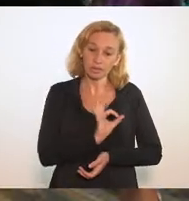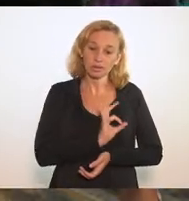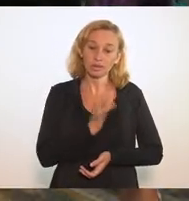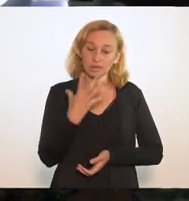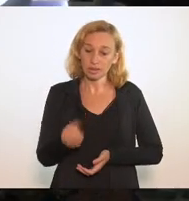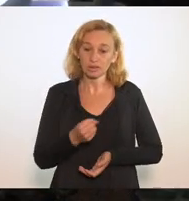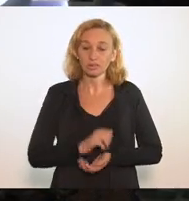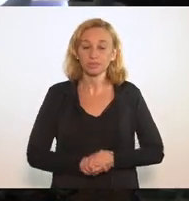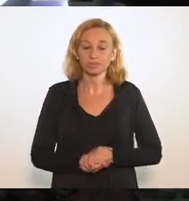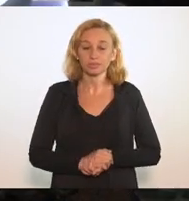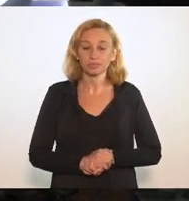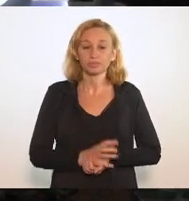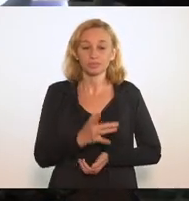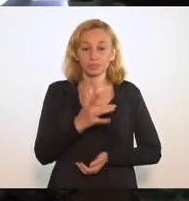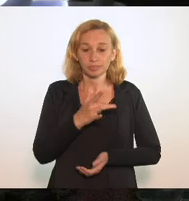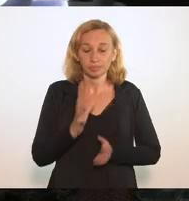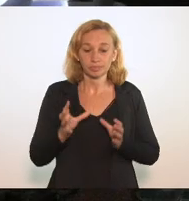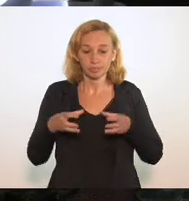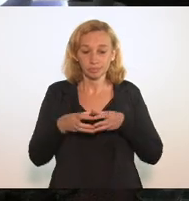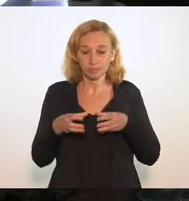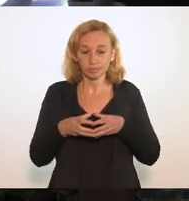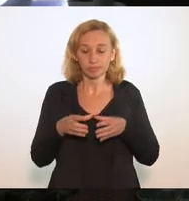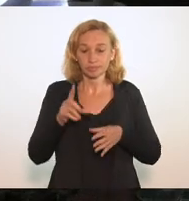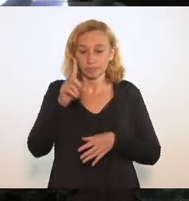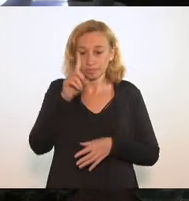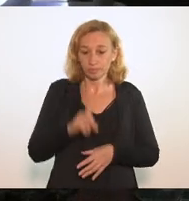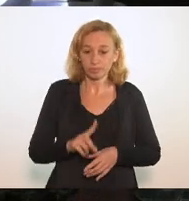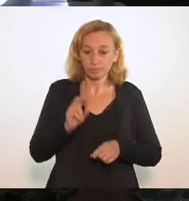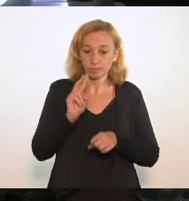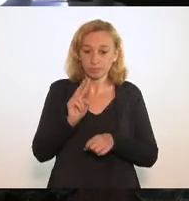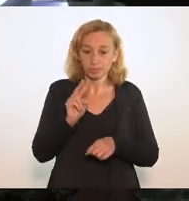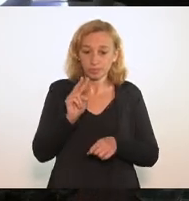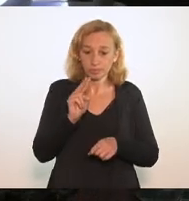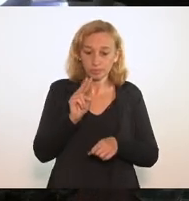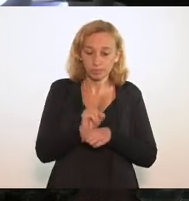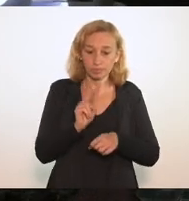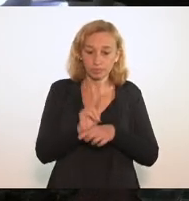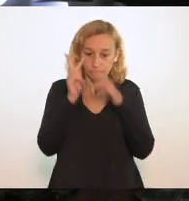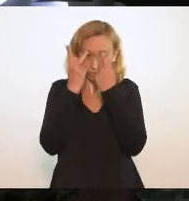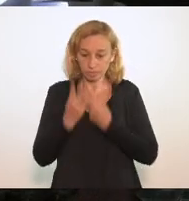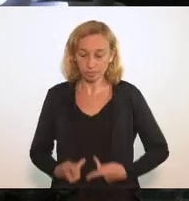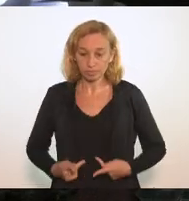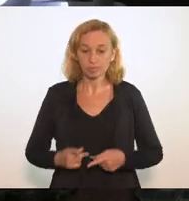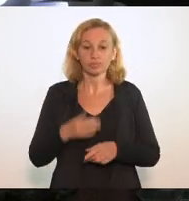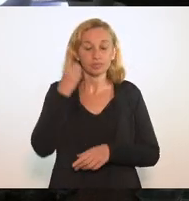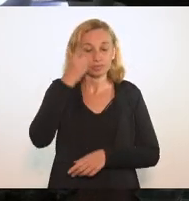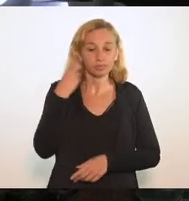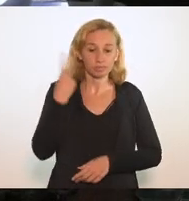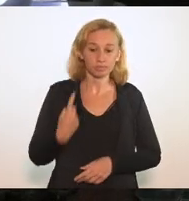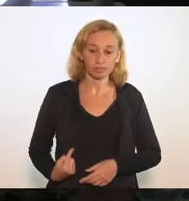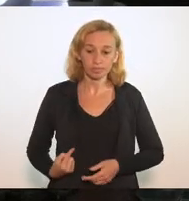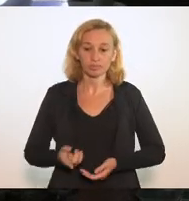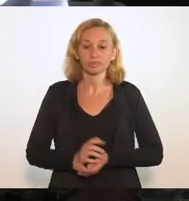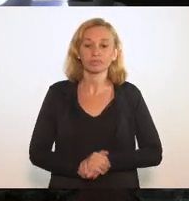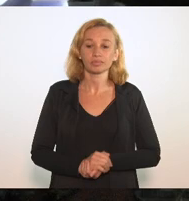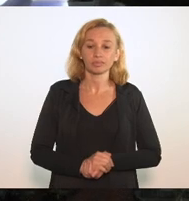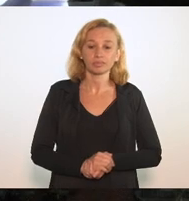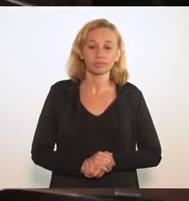favorável. Pela Comissão de Defesa de Direitos Humanos, deputada Dani Monteiro.